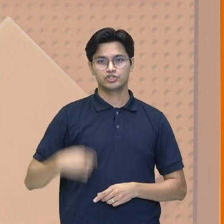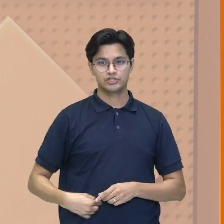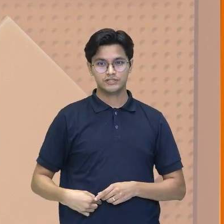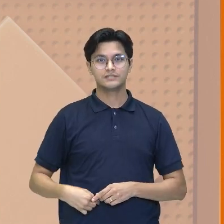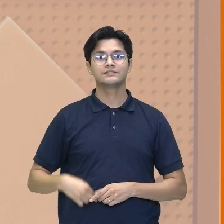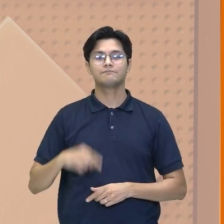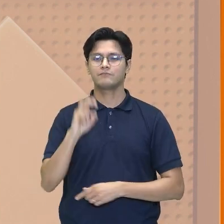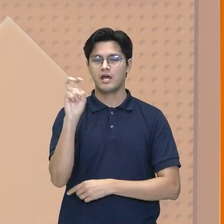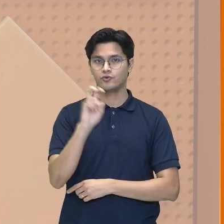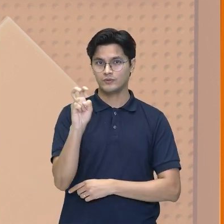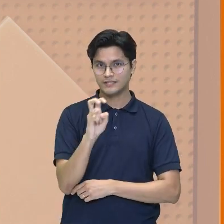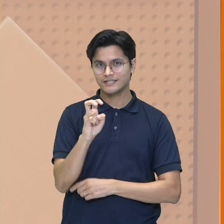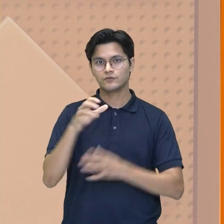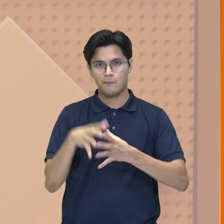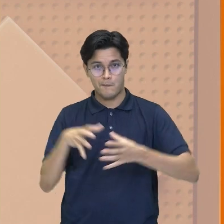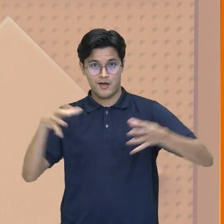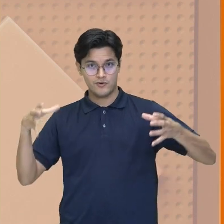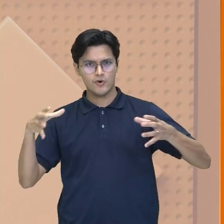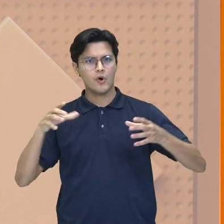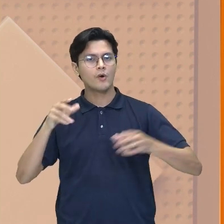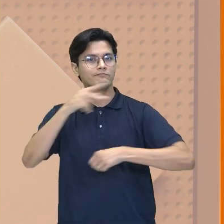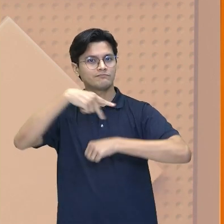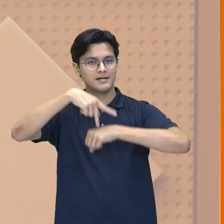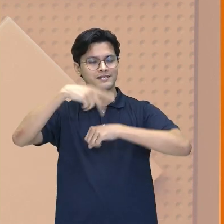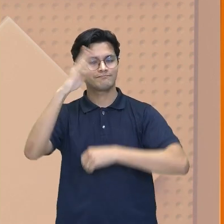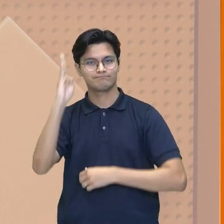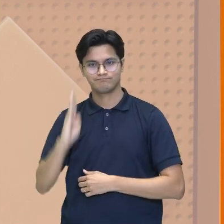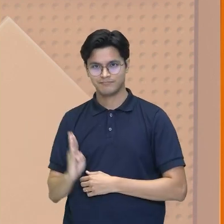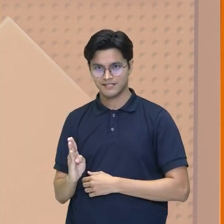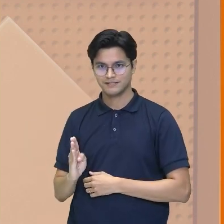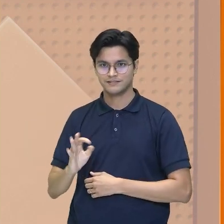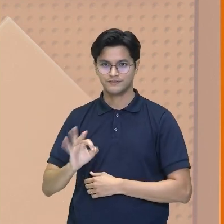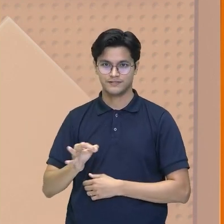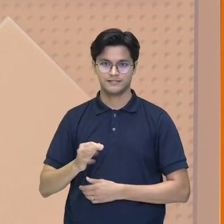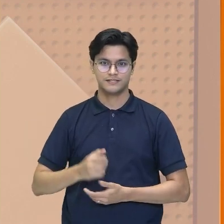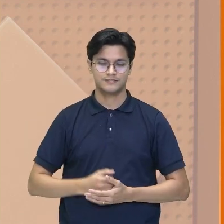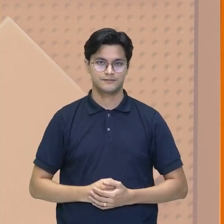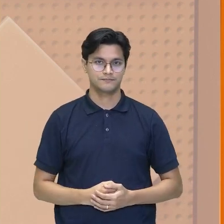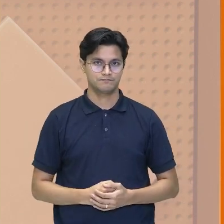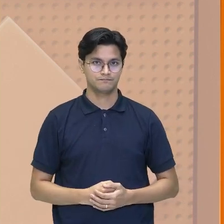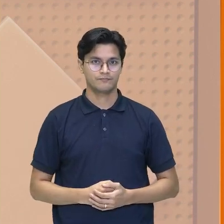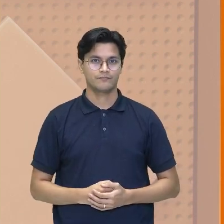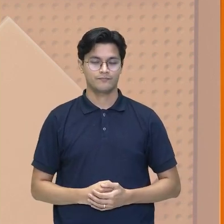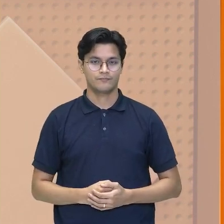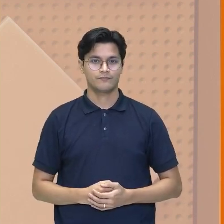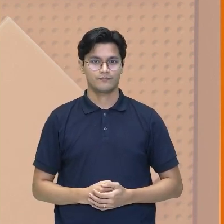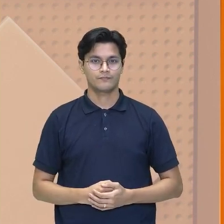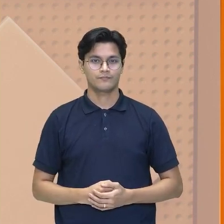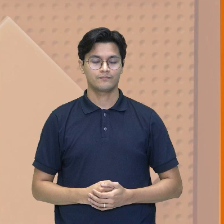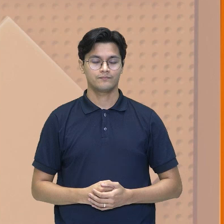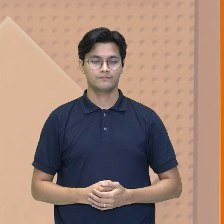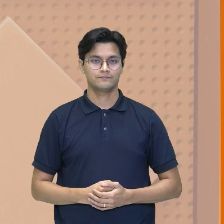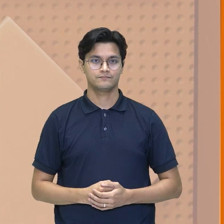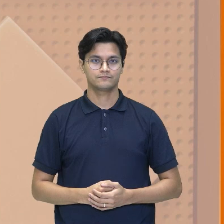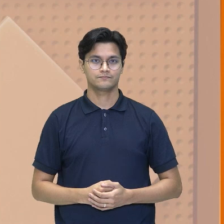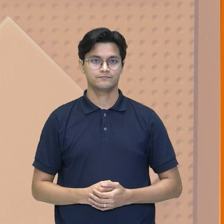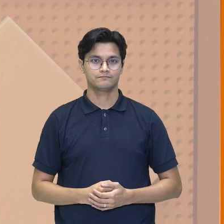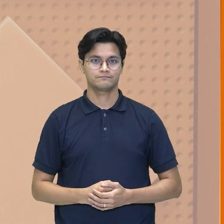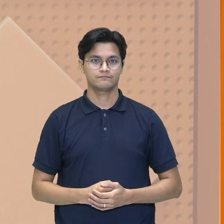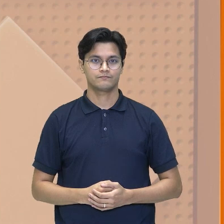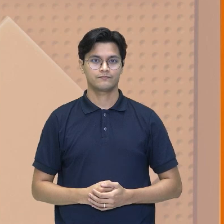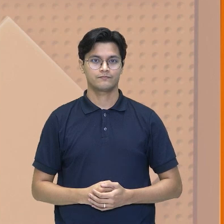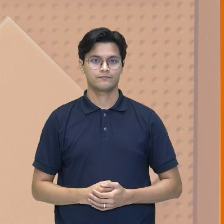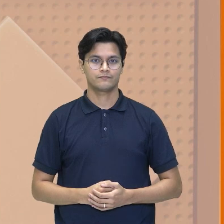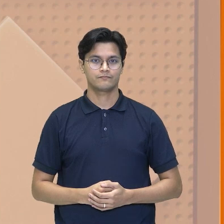na 5ª posição aí como o 5º maior país do mundo. O Brasil ele